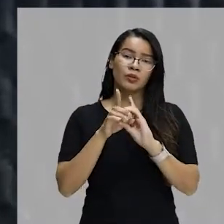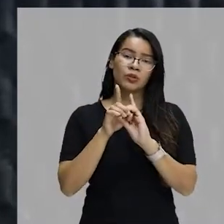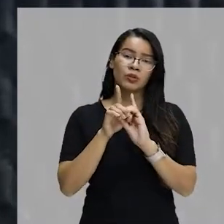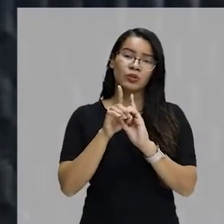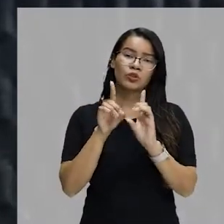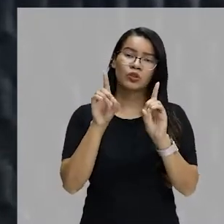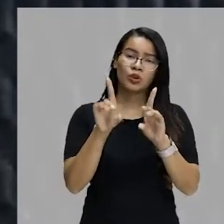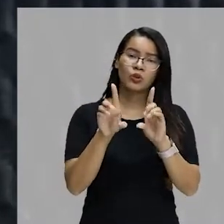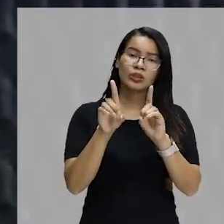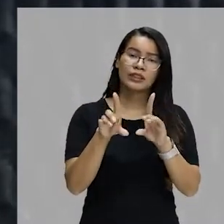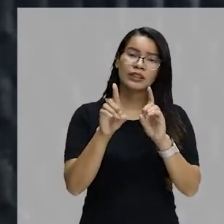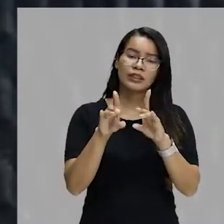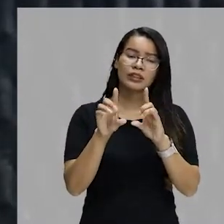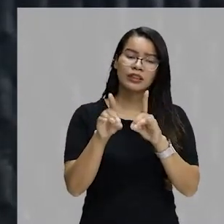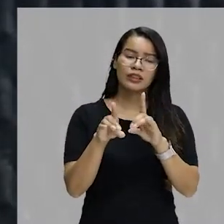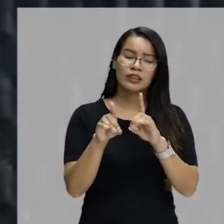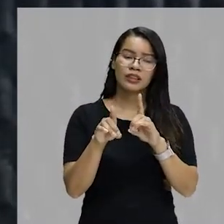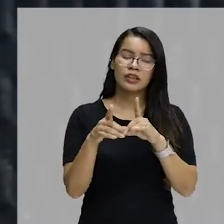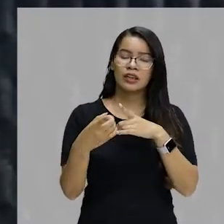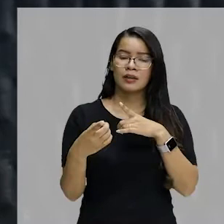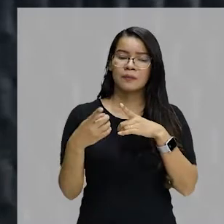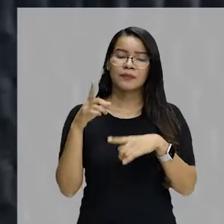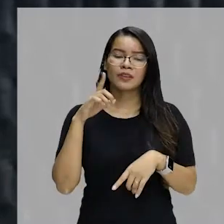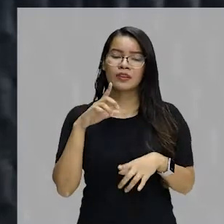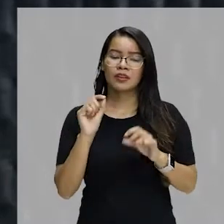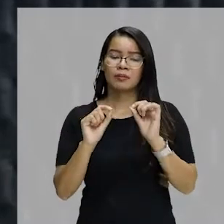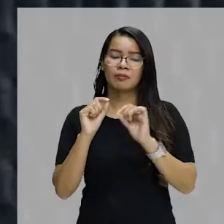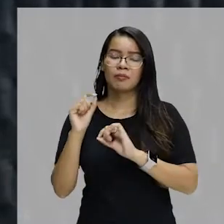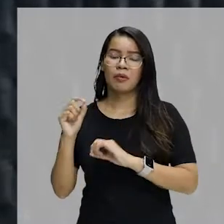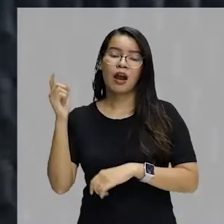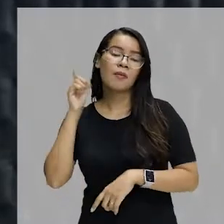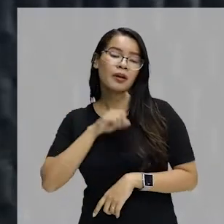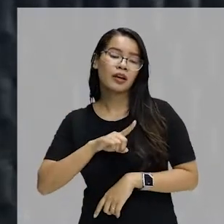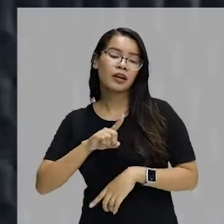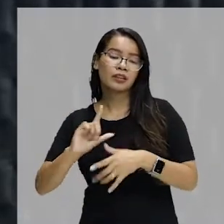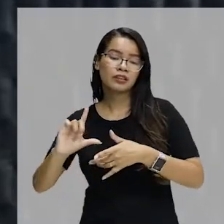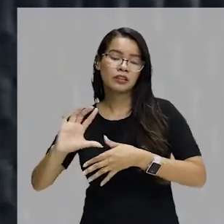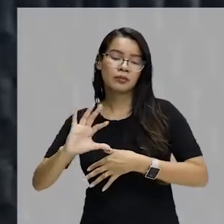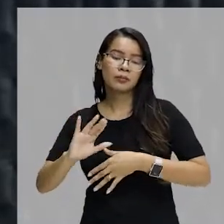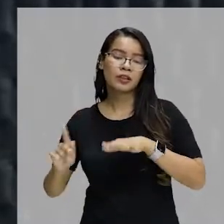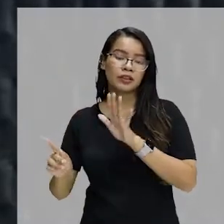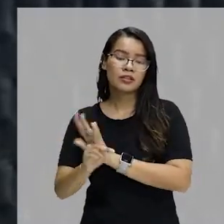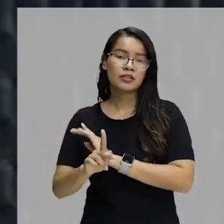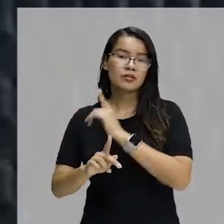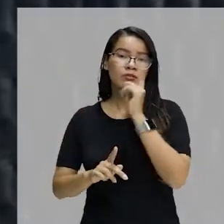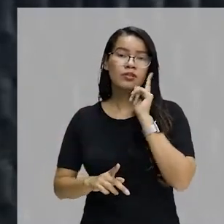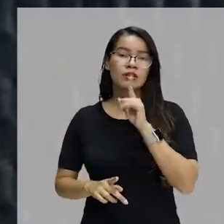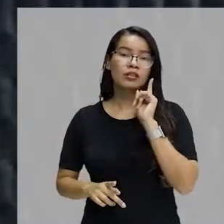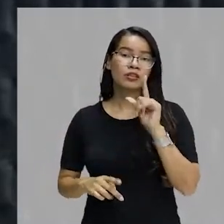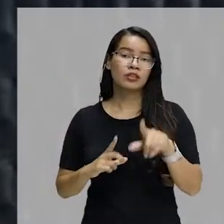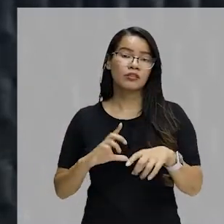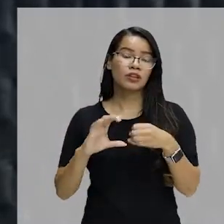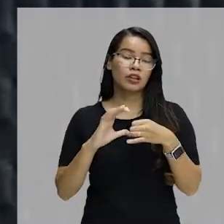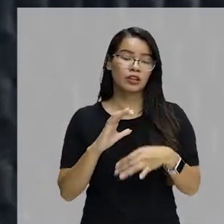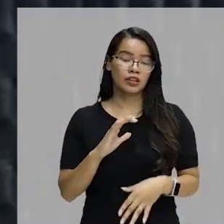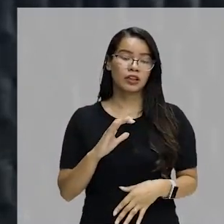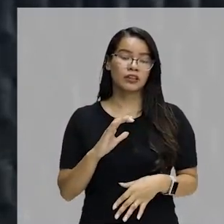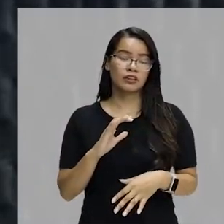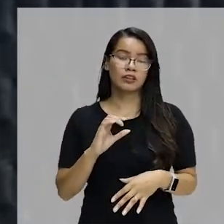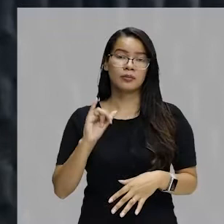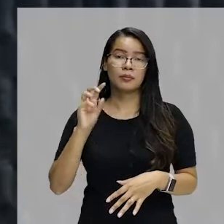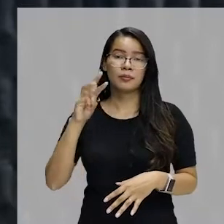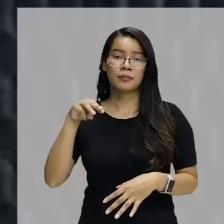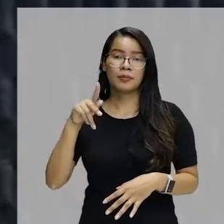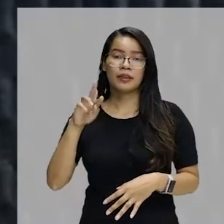monroísmo, a doutrina América para os americanos, uma doutrina que teve um caráter interpretativo imperialista. Os